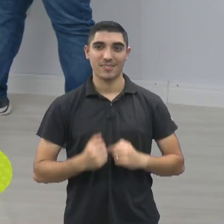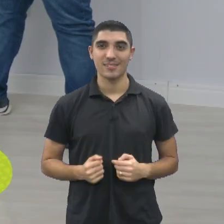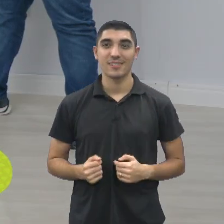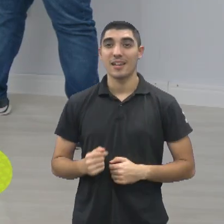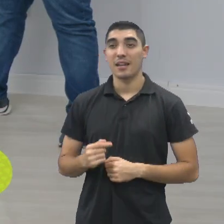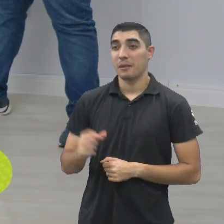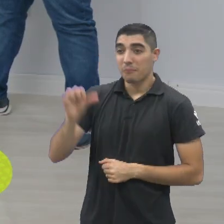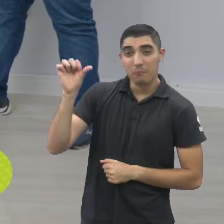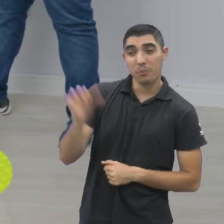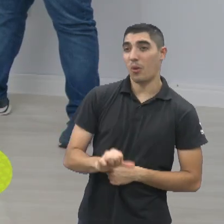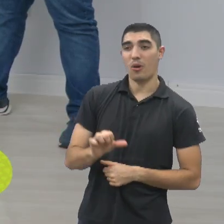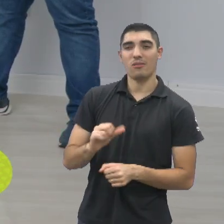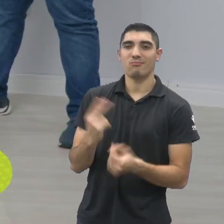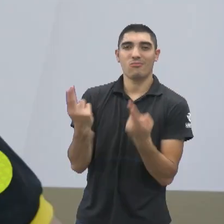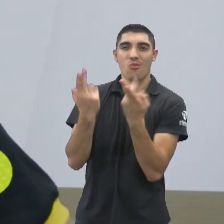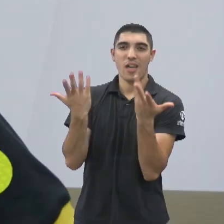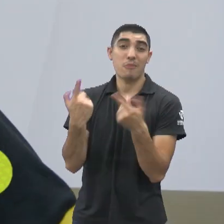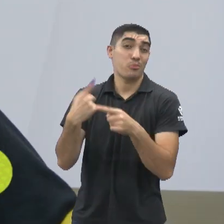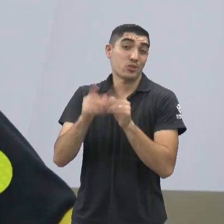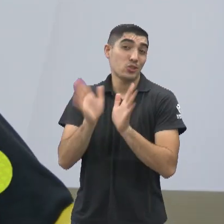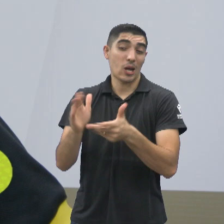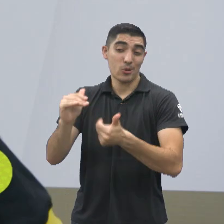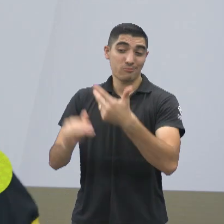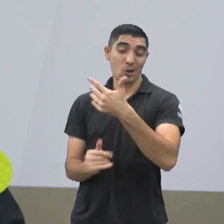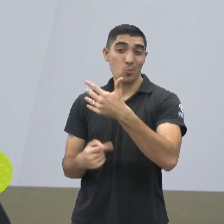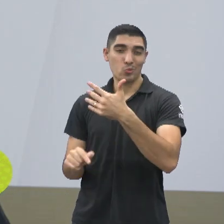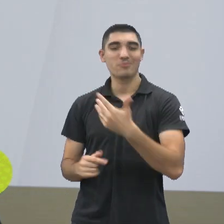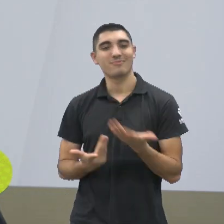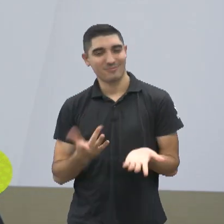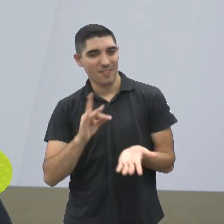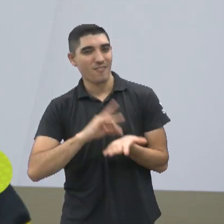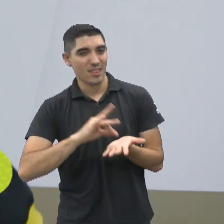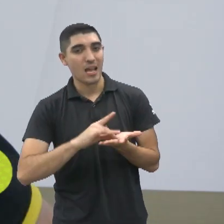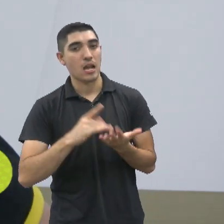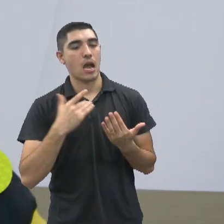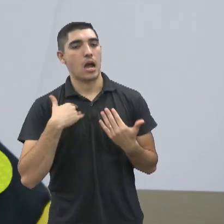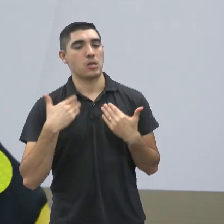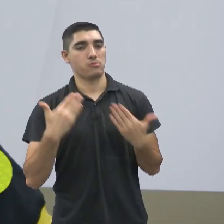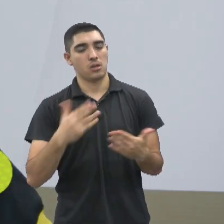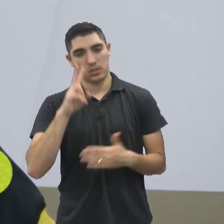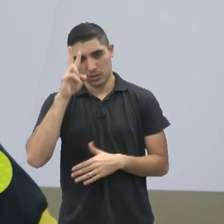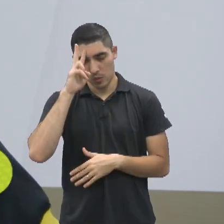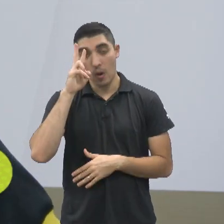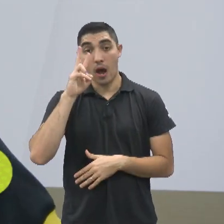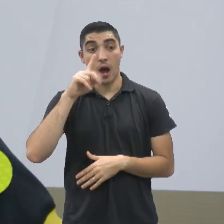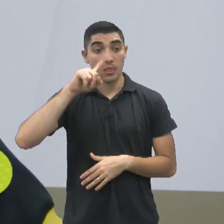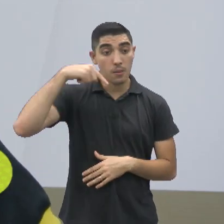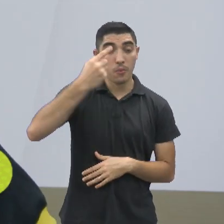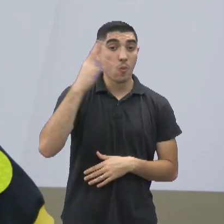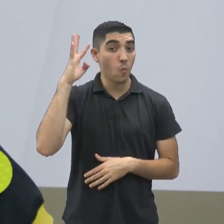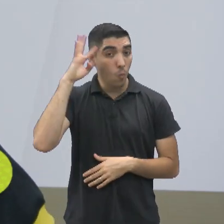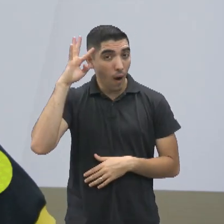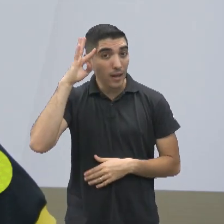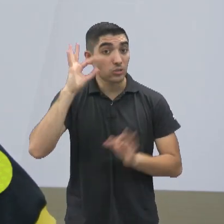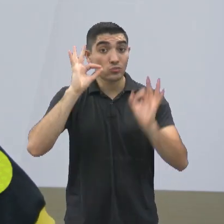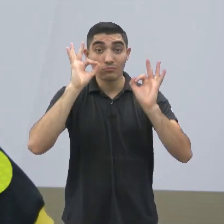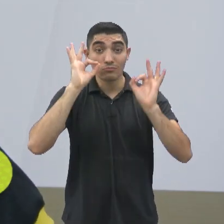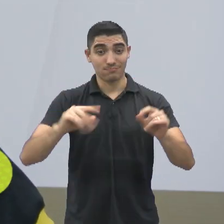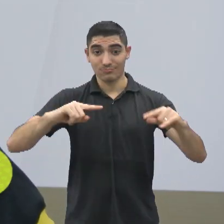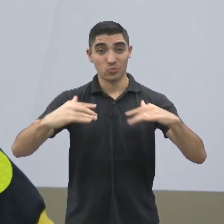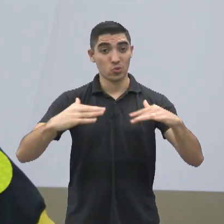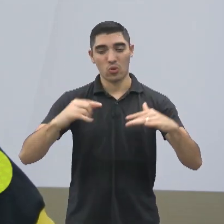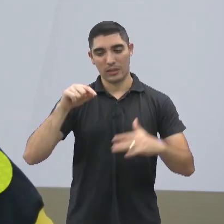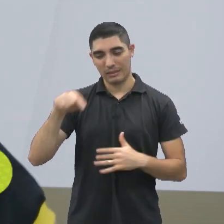não fica, né? Pior que tá, não fica. Então, foi realmente um desafio. Cheguei na segunda-feira, na quarta-feira já ia enfrentar o líder Barretos. Então, foi